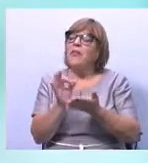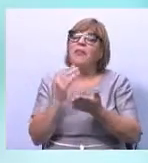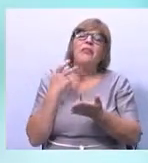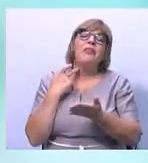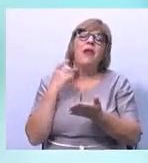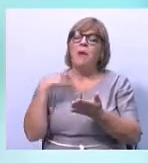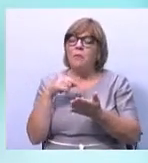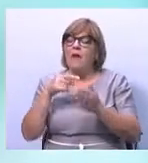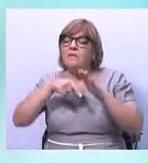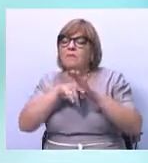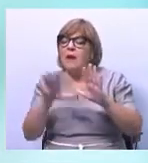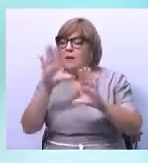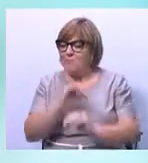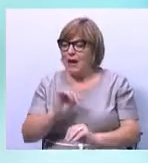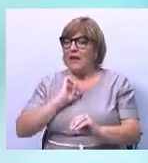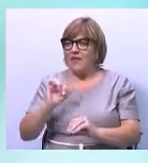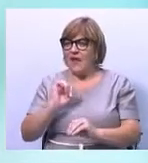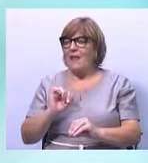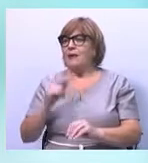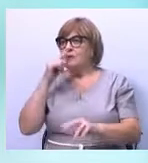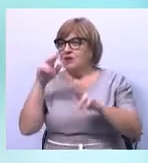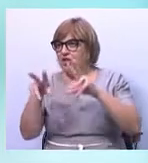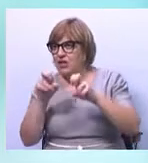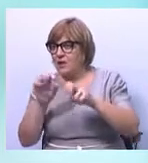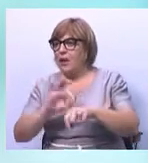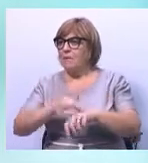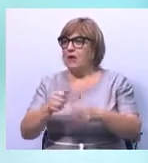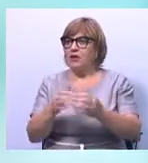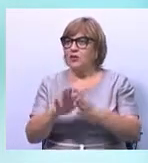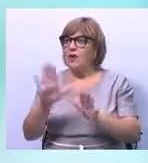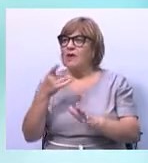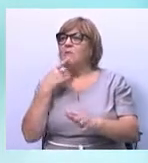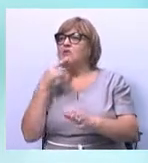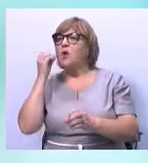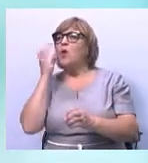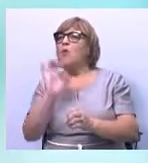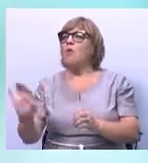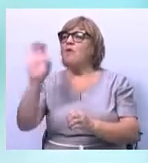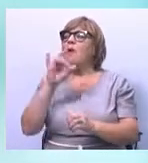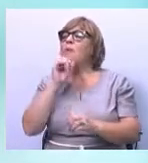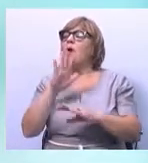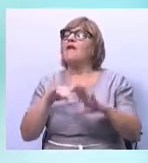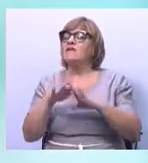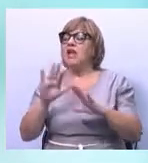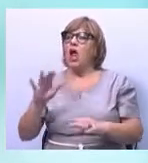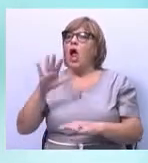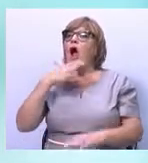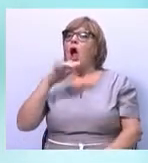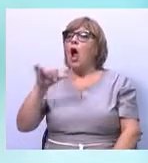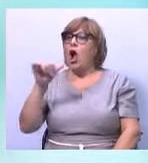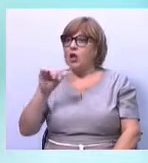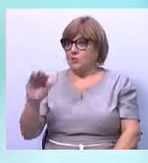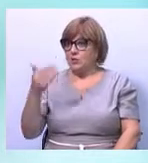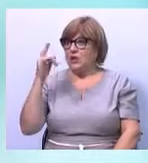uma penetração mais efetiva, quer através da inalação, quer através da pele. Já lá vamos perceber de que forma é que podemos utilizar os óleos essenciais, mas antes de